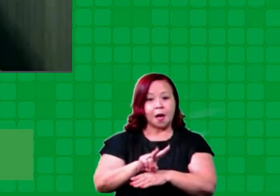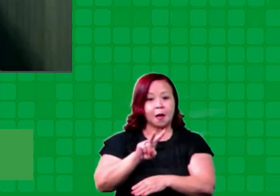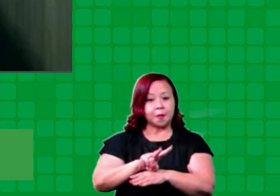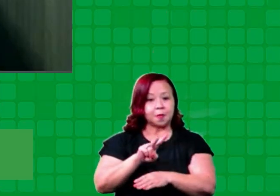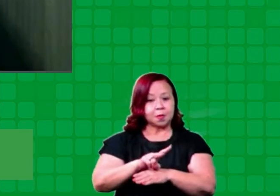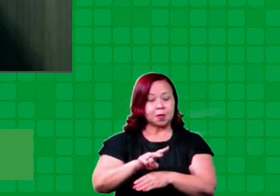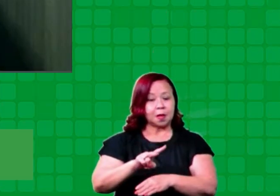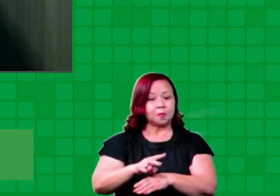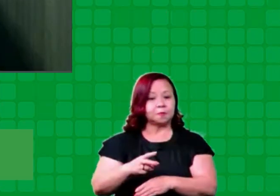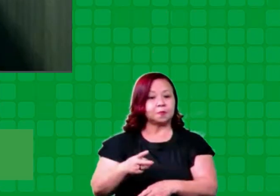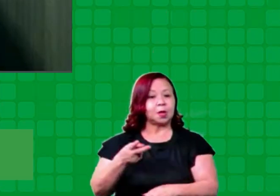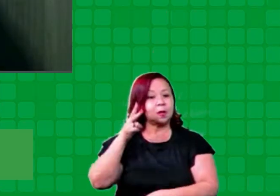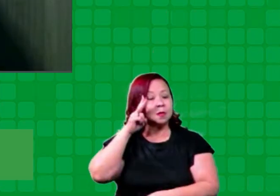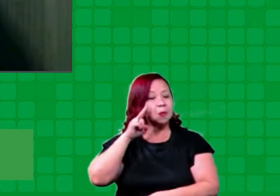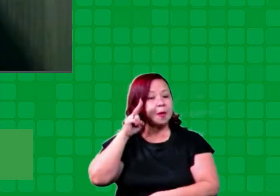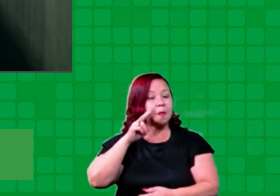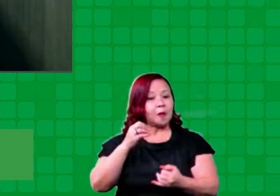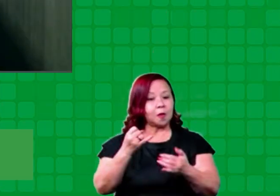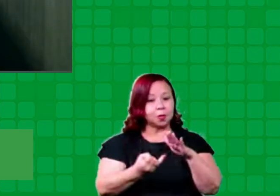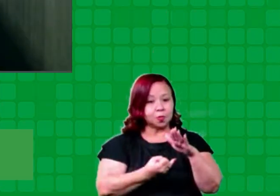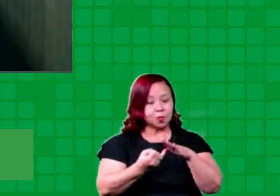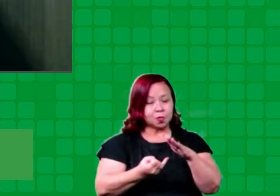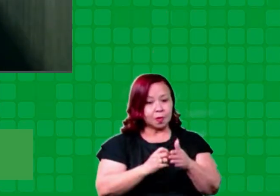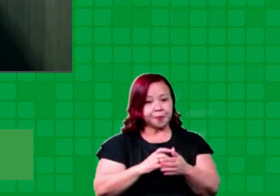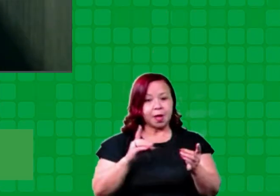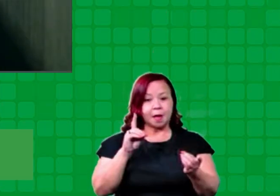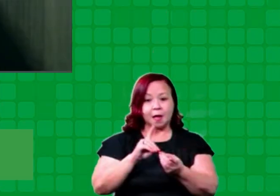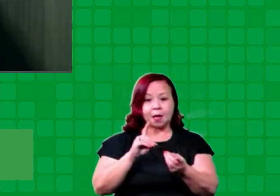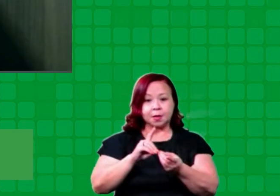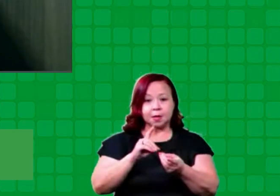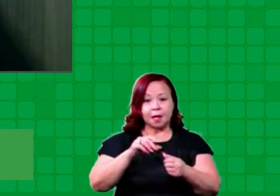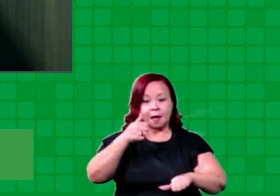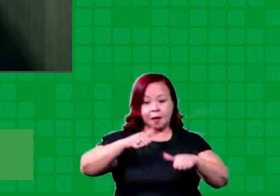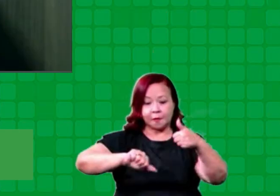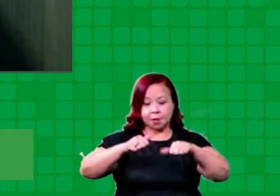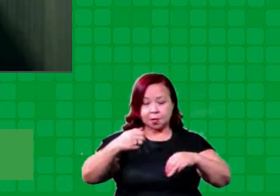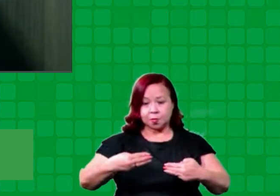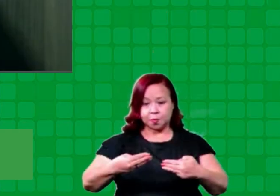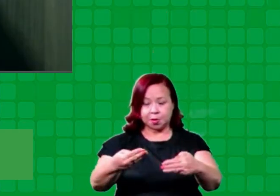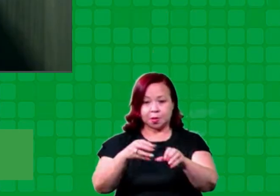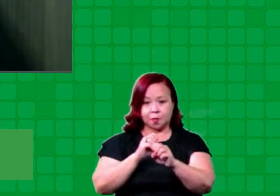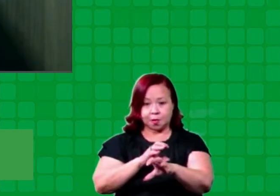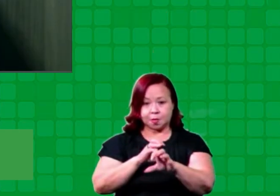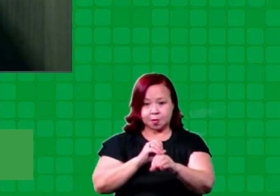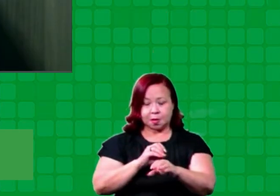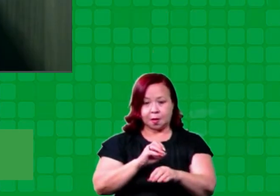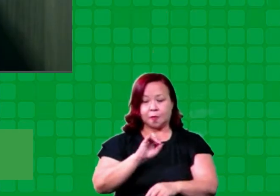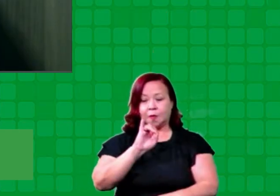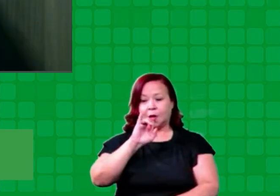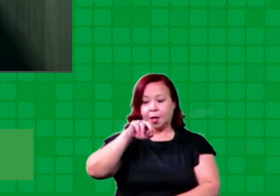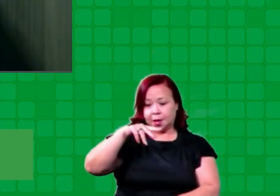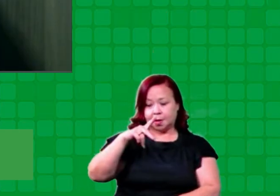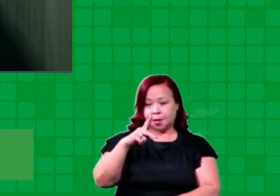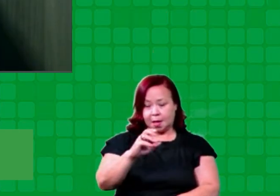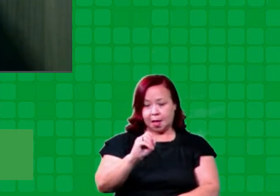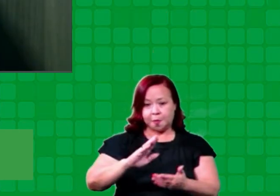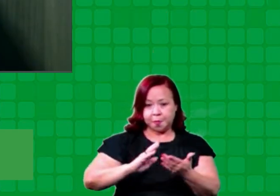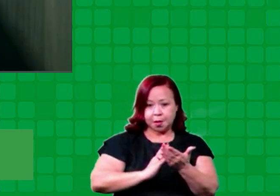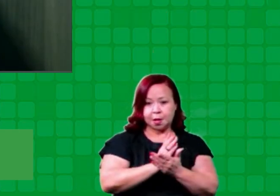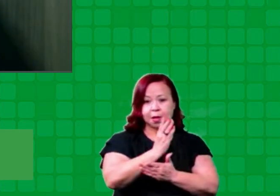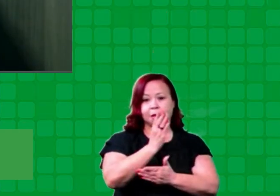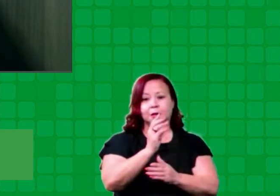institucional. Além disso, atenderá aos instrumentos avaliativos do Ministério da Educação e INEP, que legitimam a importância